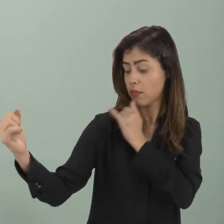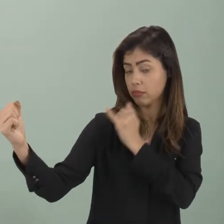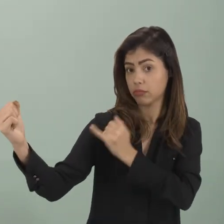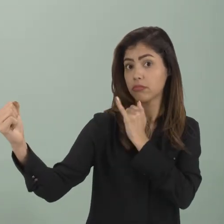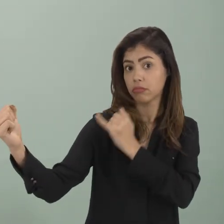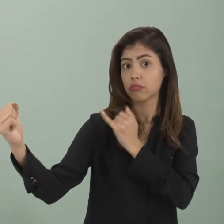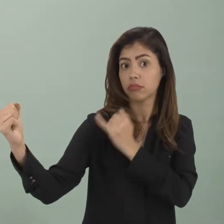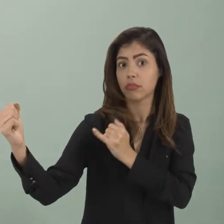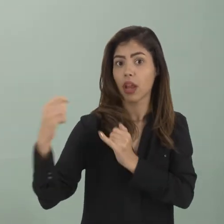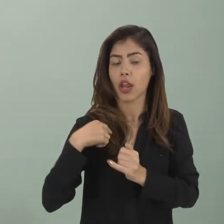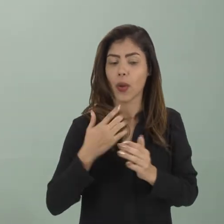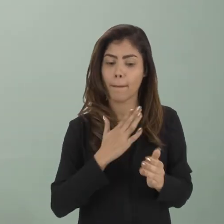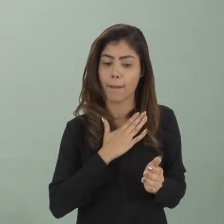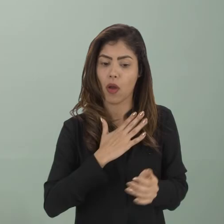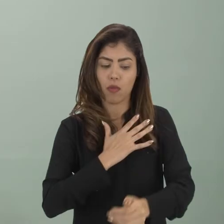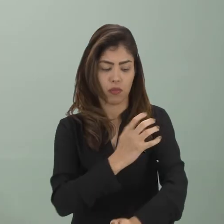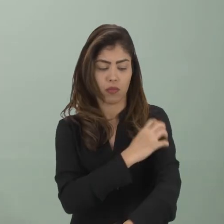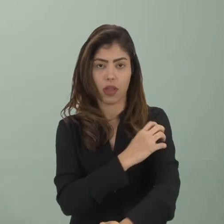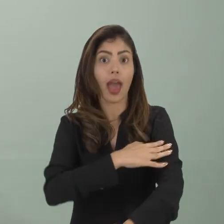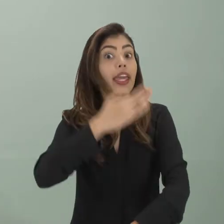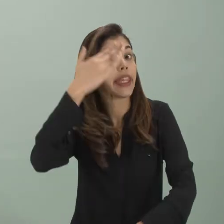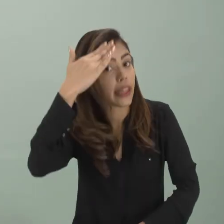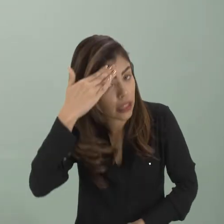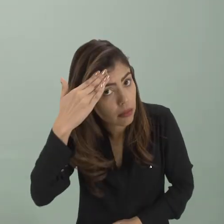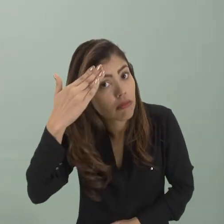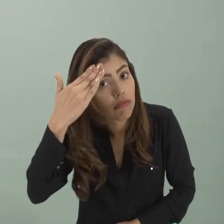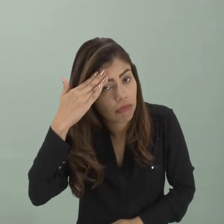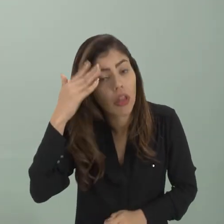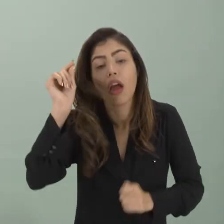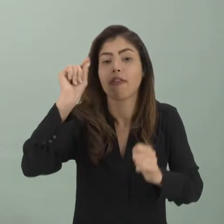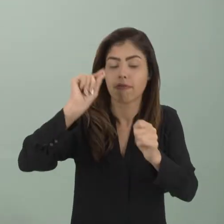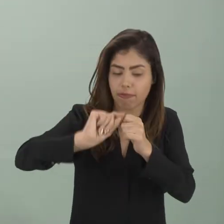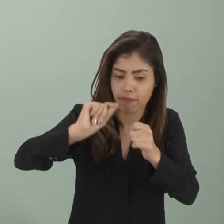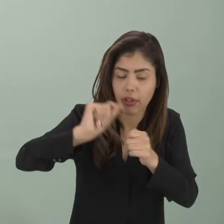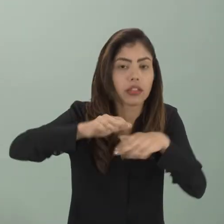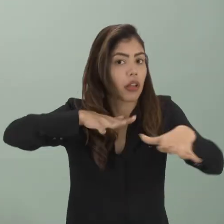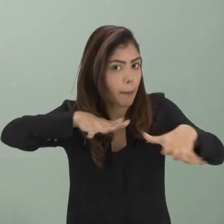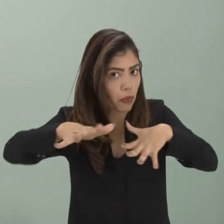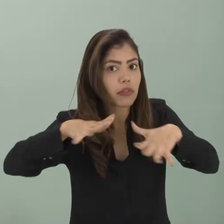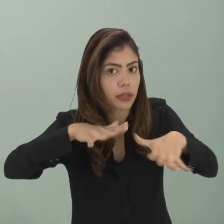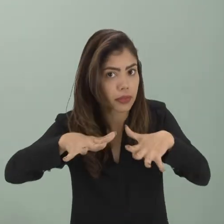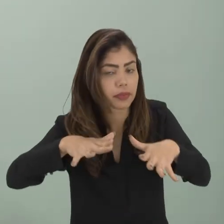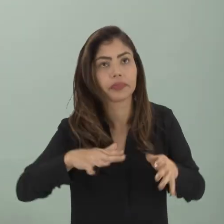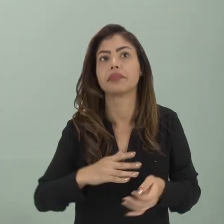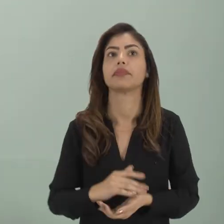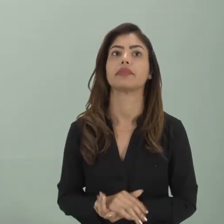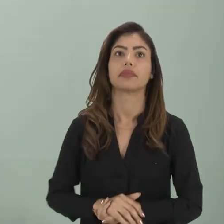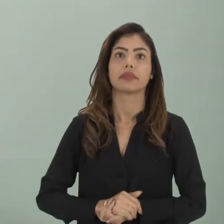informação para que o meu músculo compreenda e realize esse movimento.